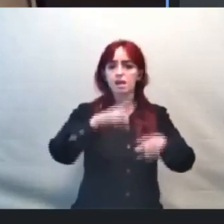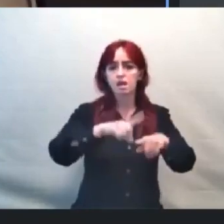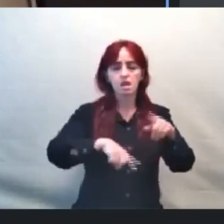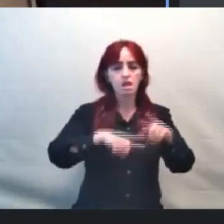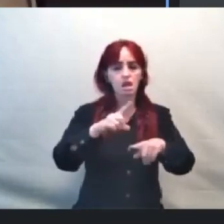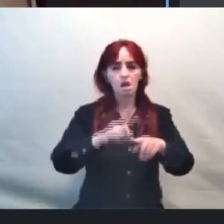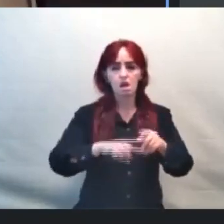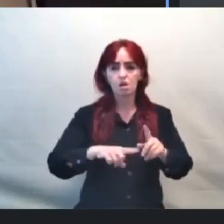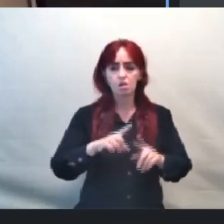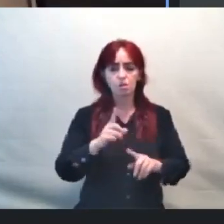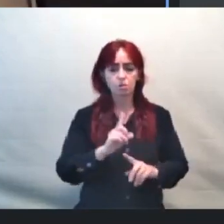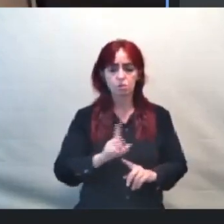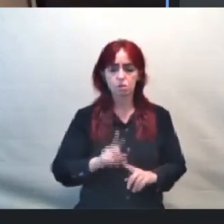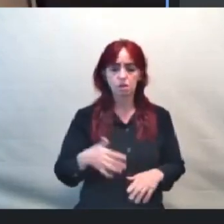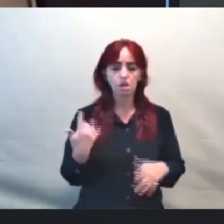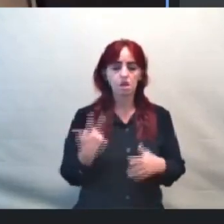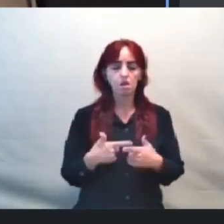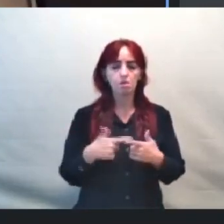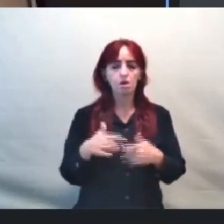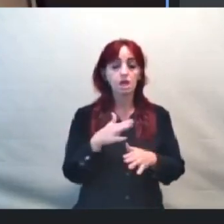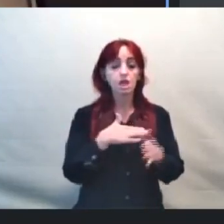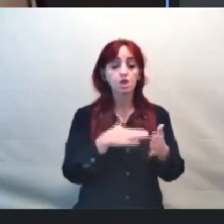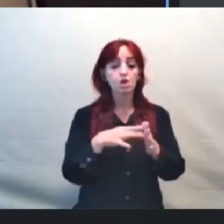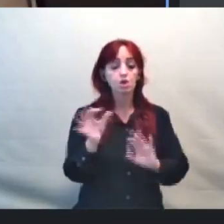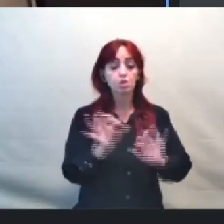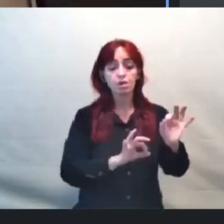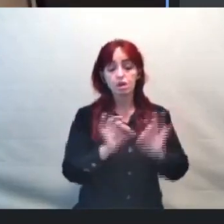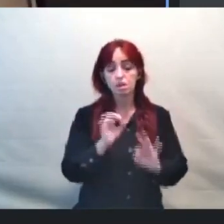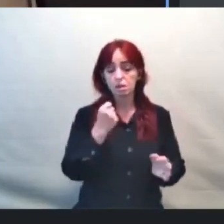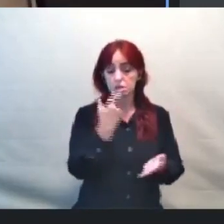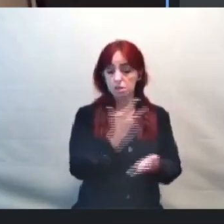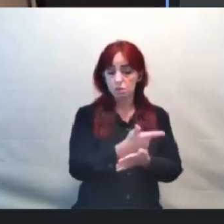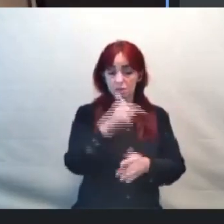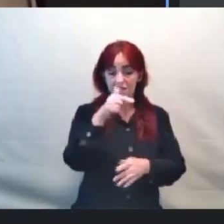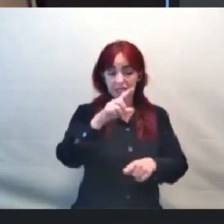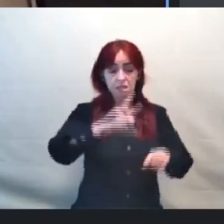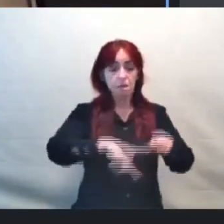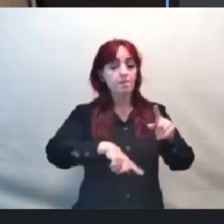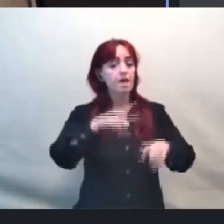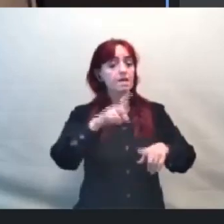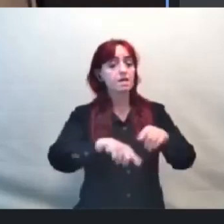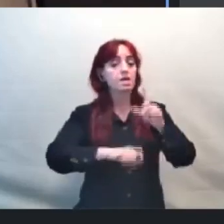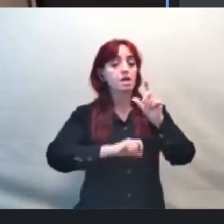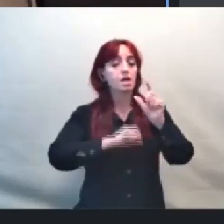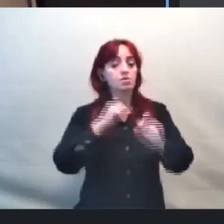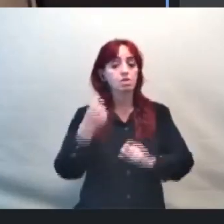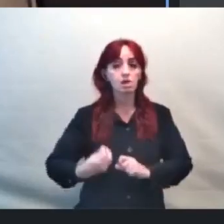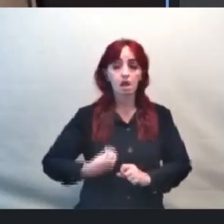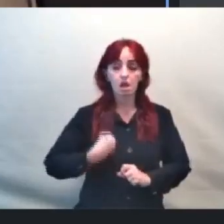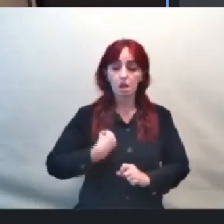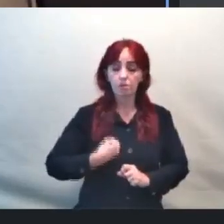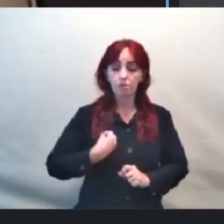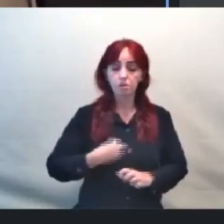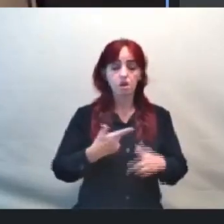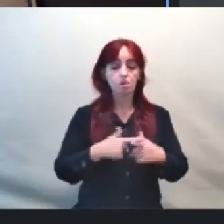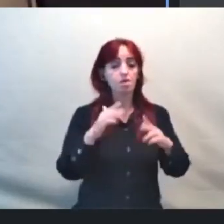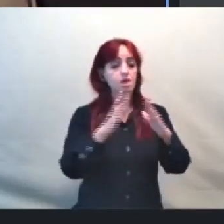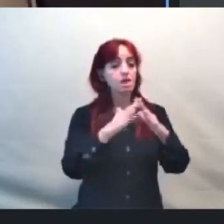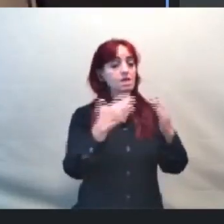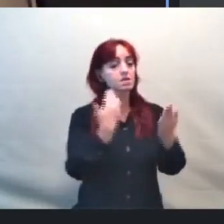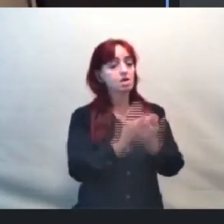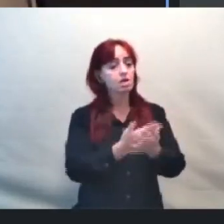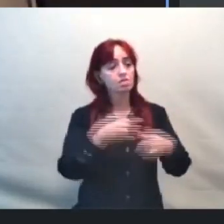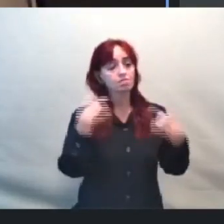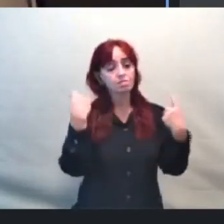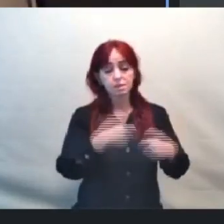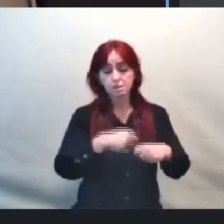escolas, porque todo o planejamento de compra desses materiais são feitos exatamente em função do que as escolas demandam, né, do que